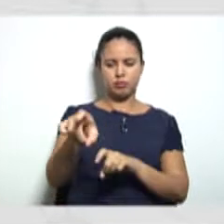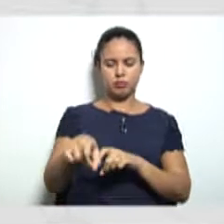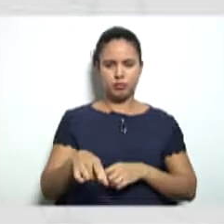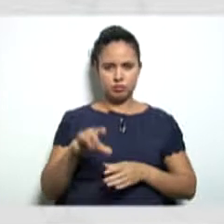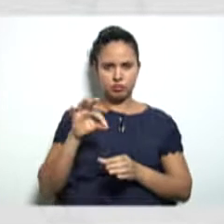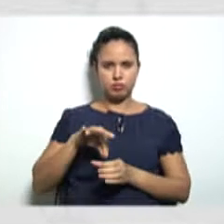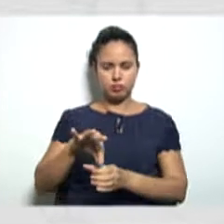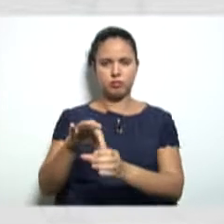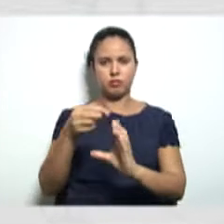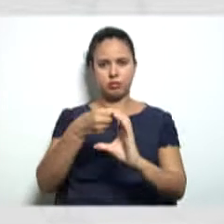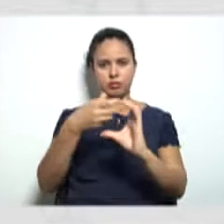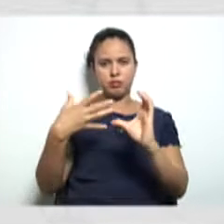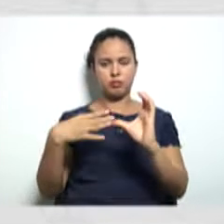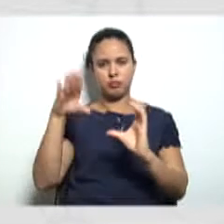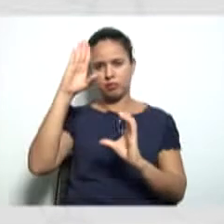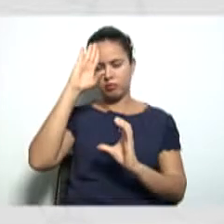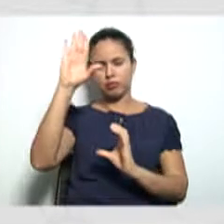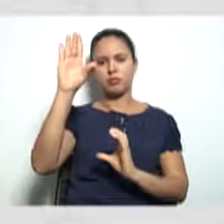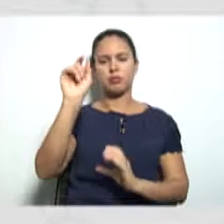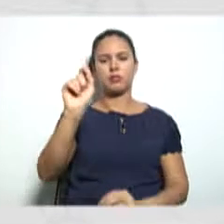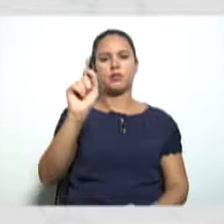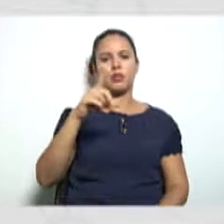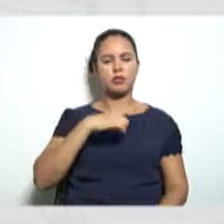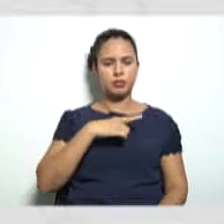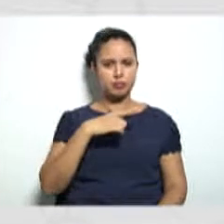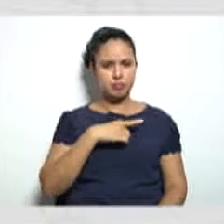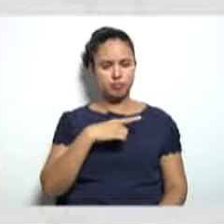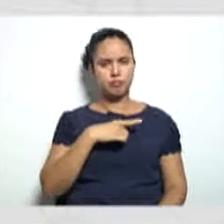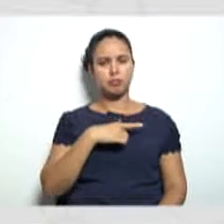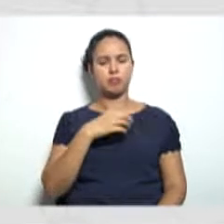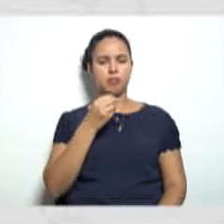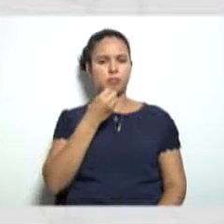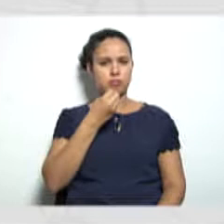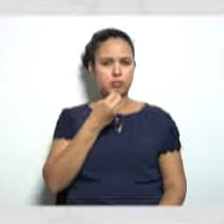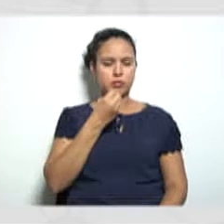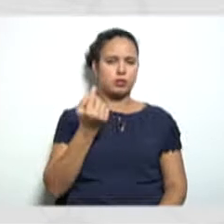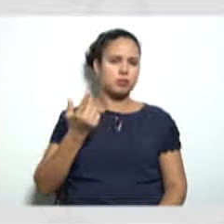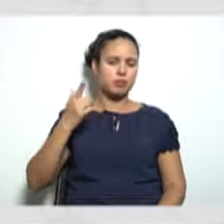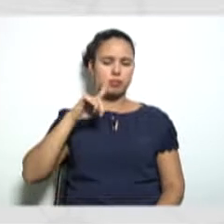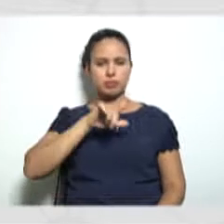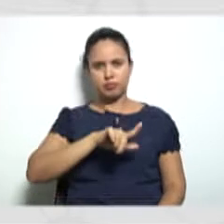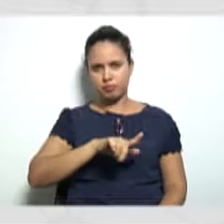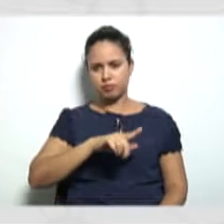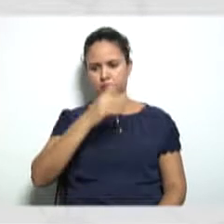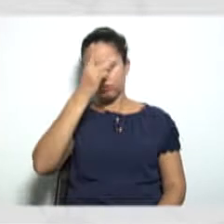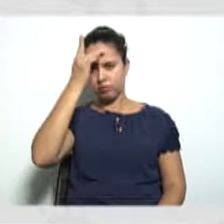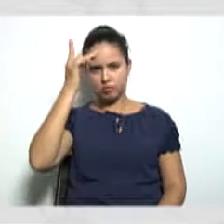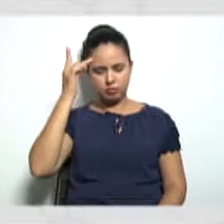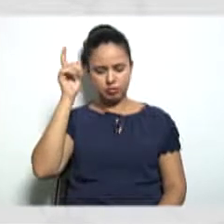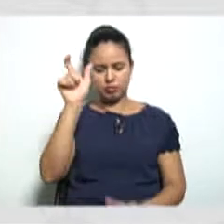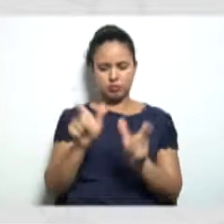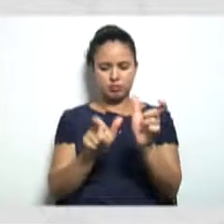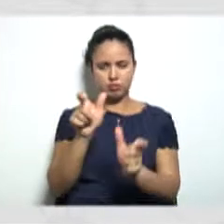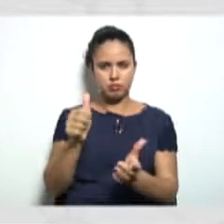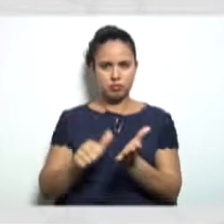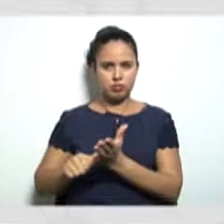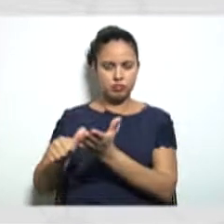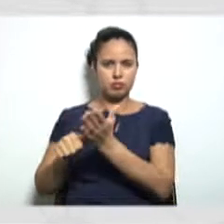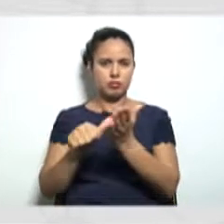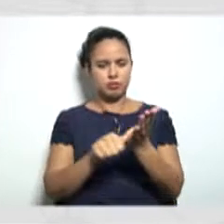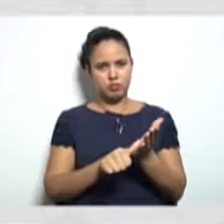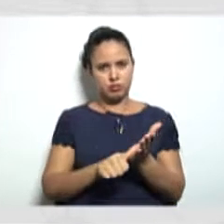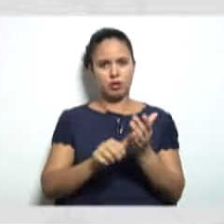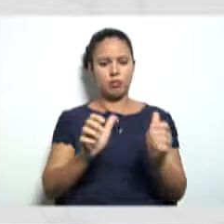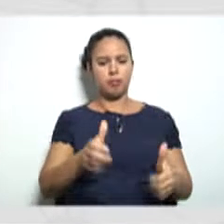característica principal é que existe essa vantagem de garantir aos produtores associados as melhores condições de